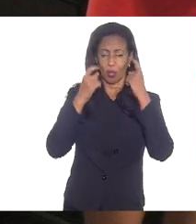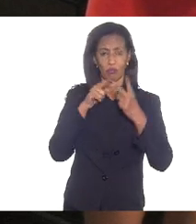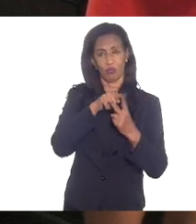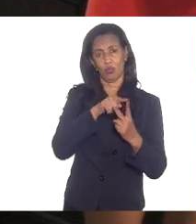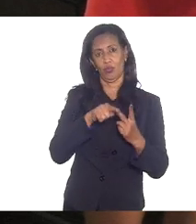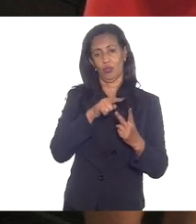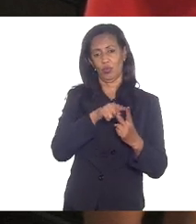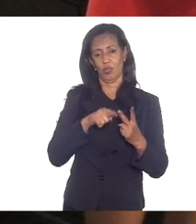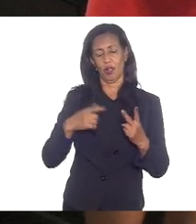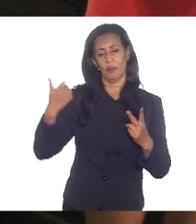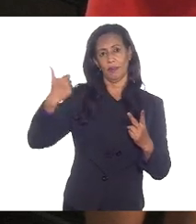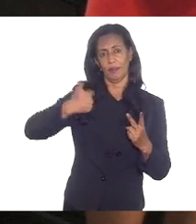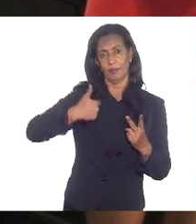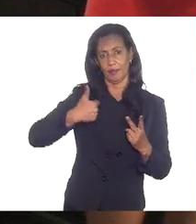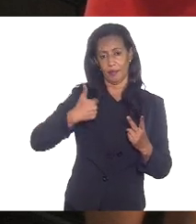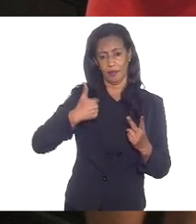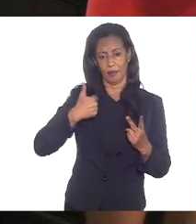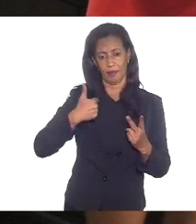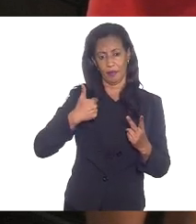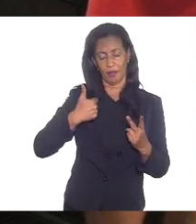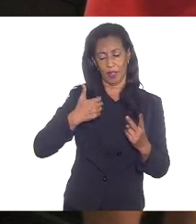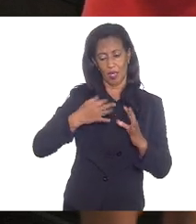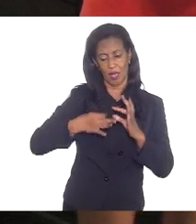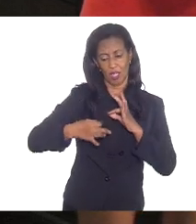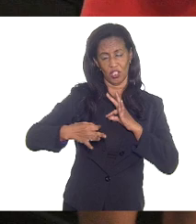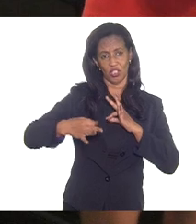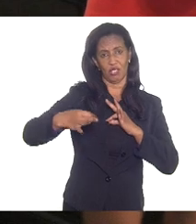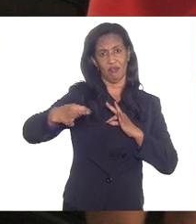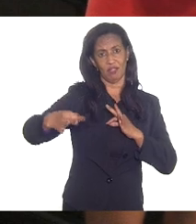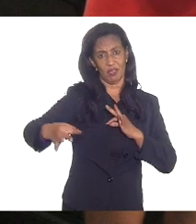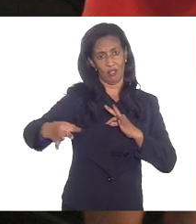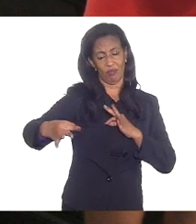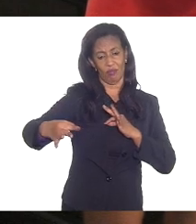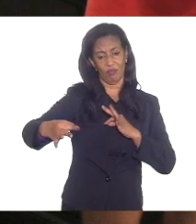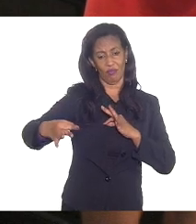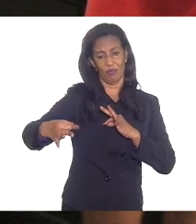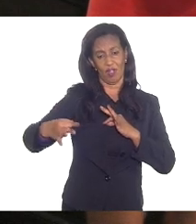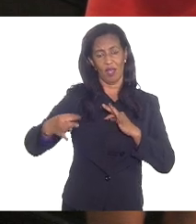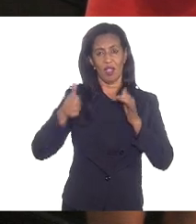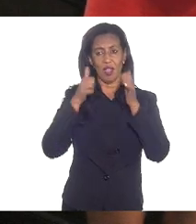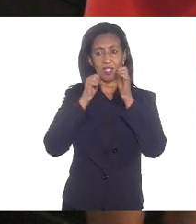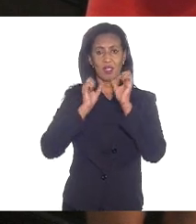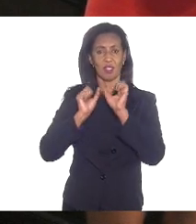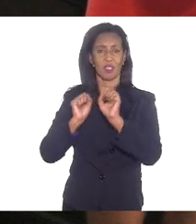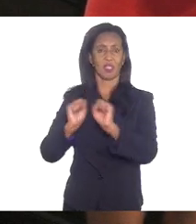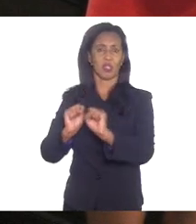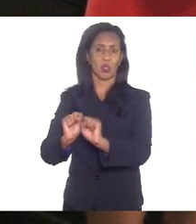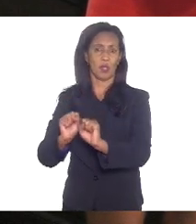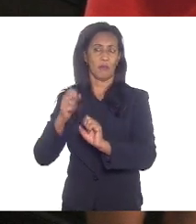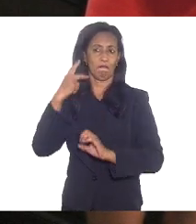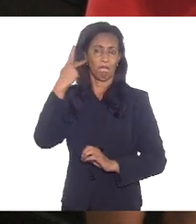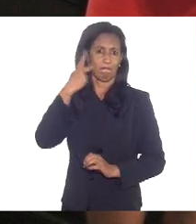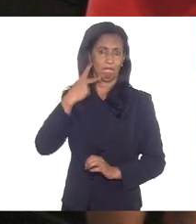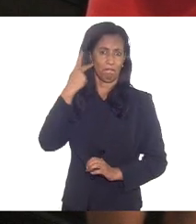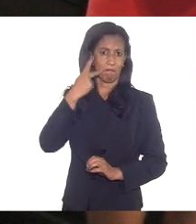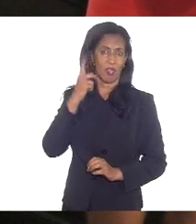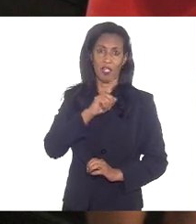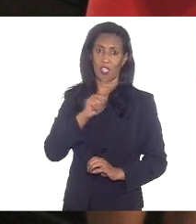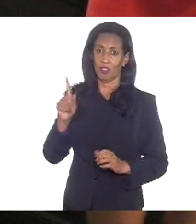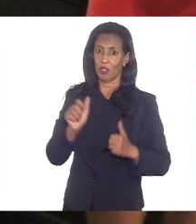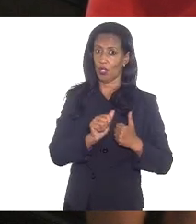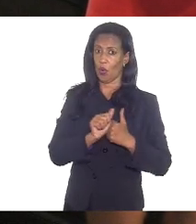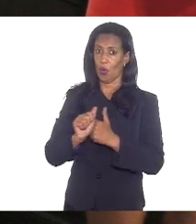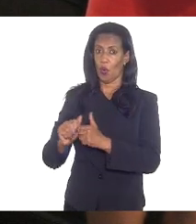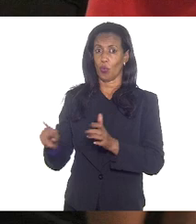duas. Primeiro, a extensão dessa prerrogativa às assessorias parlamentares, que não estejam acompanhadas